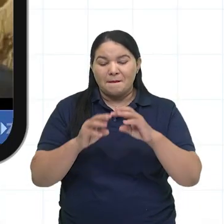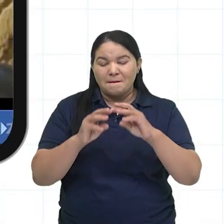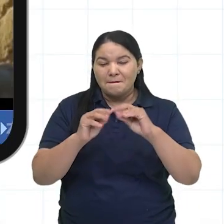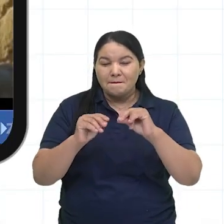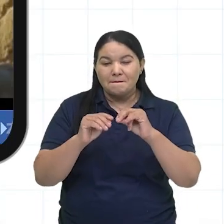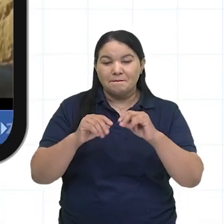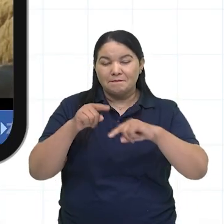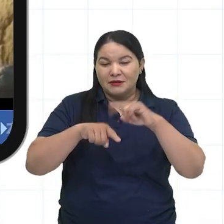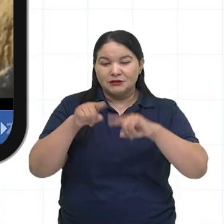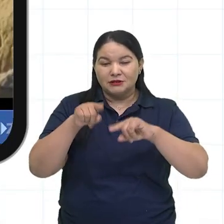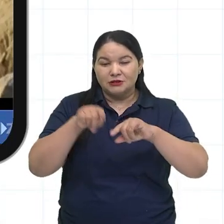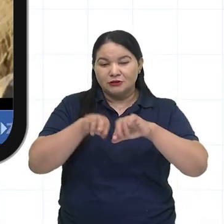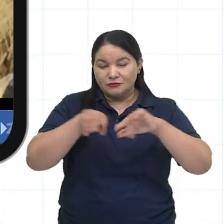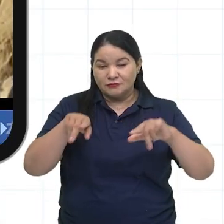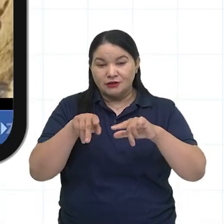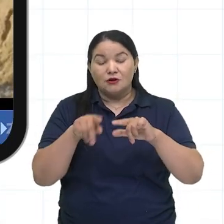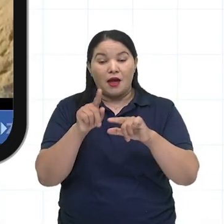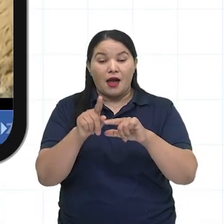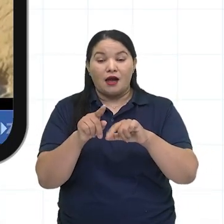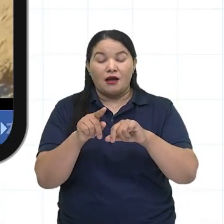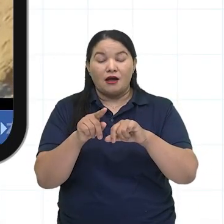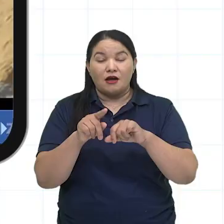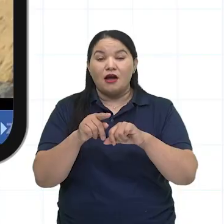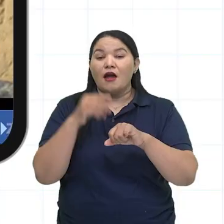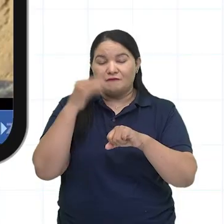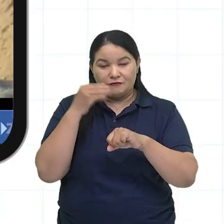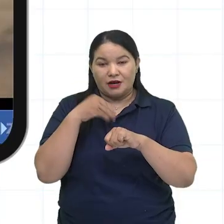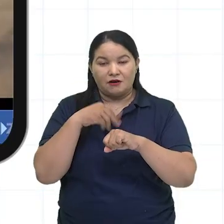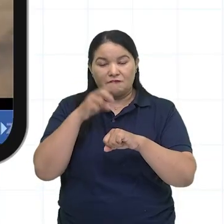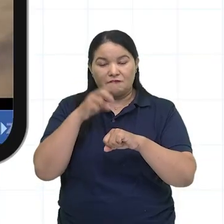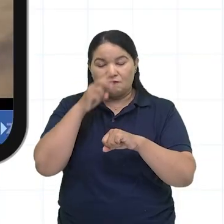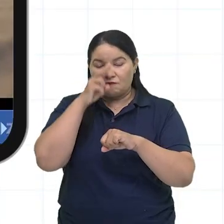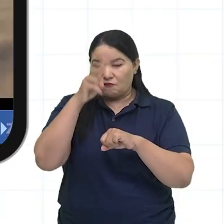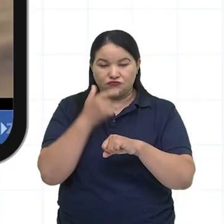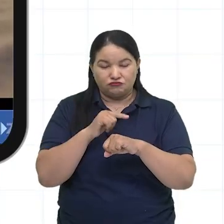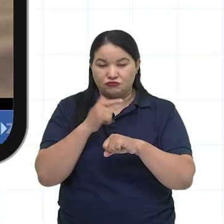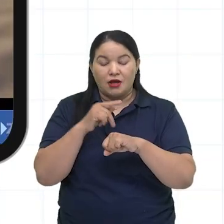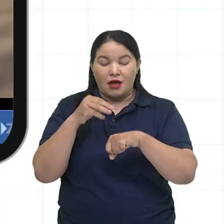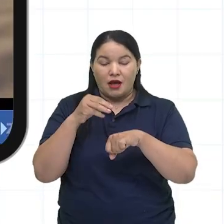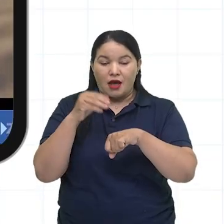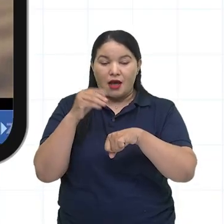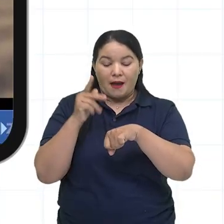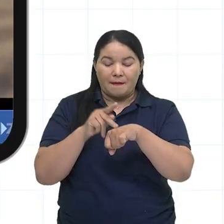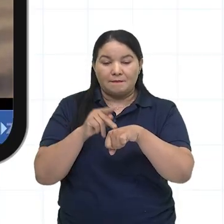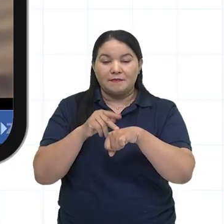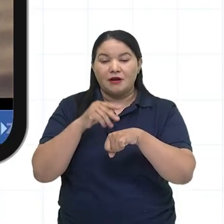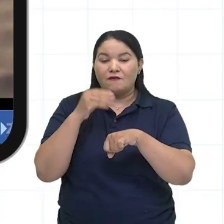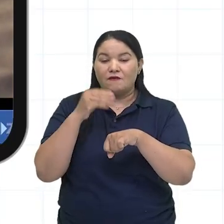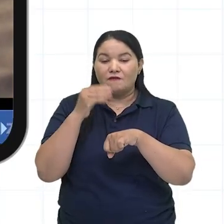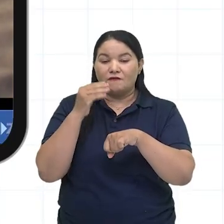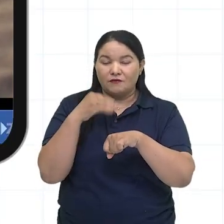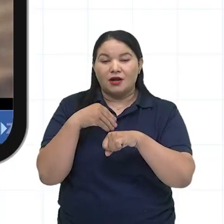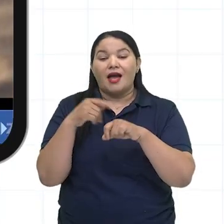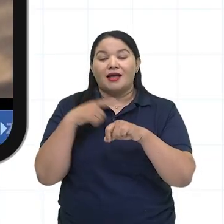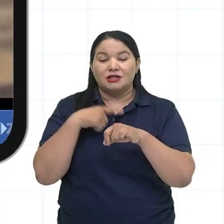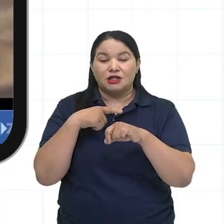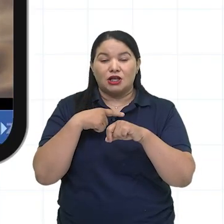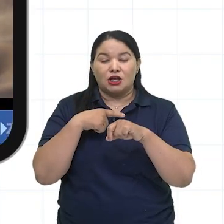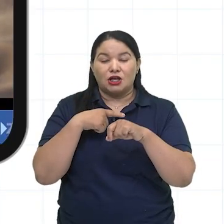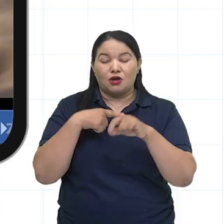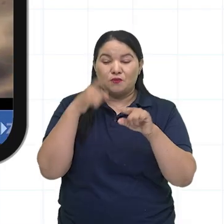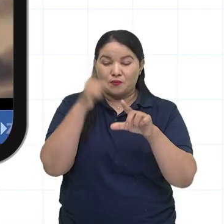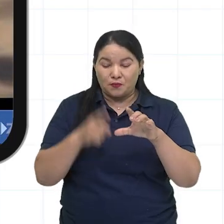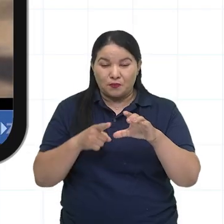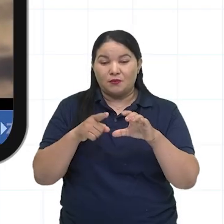ela é menos resistente, certo? Por isso que você observa aí, ó, com rachaduras, então ela